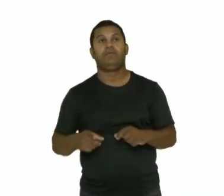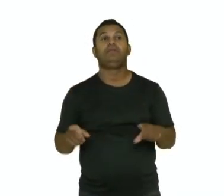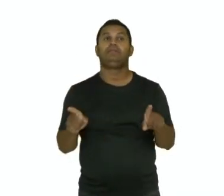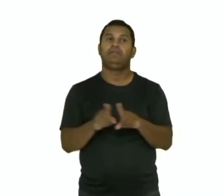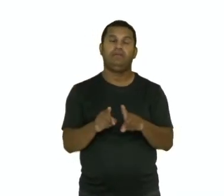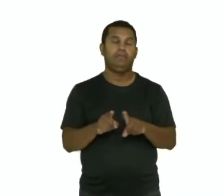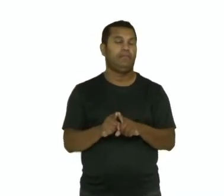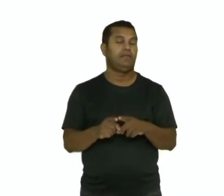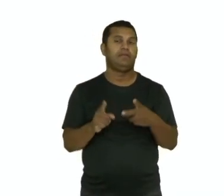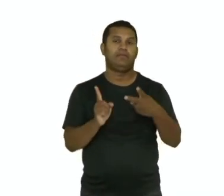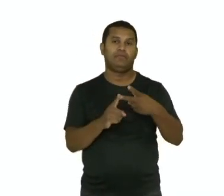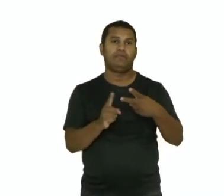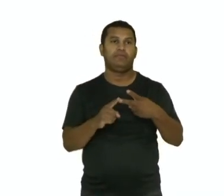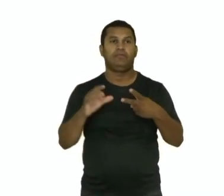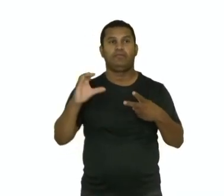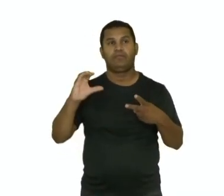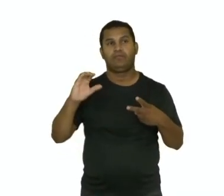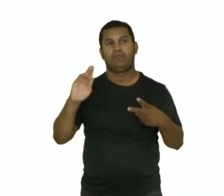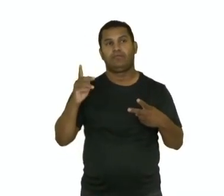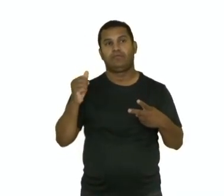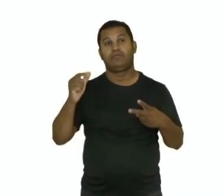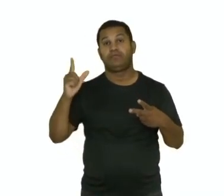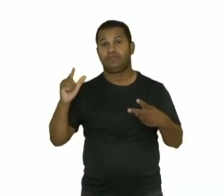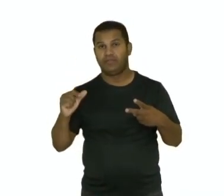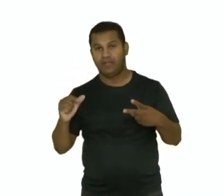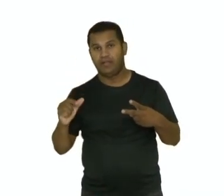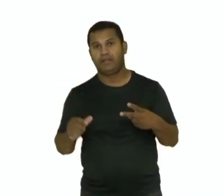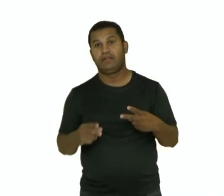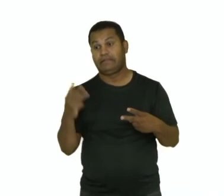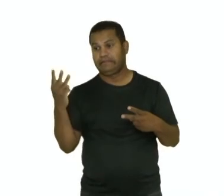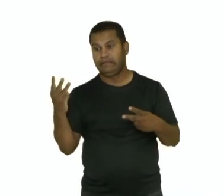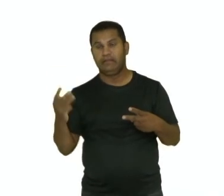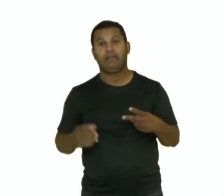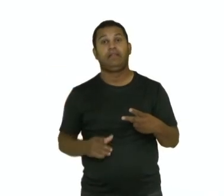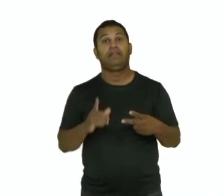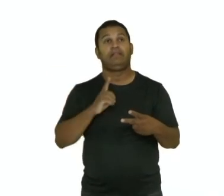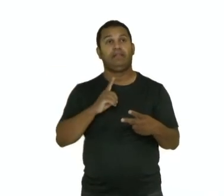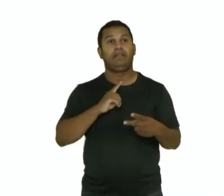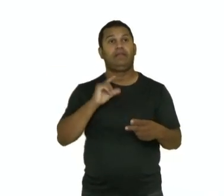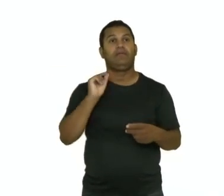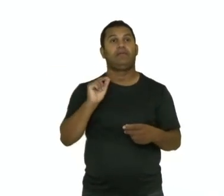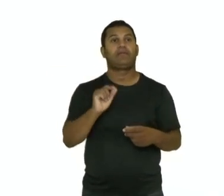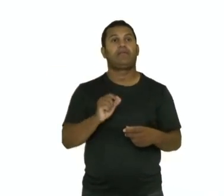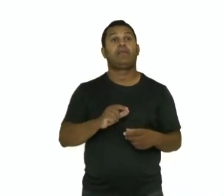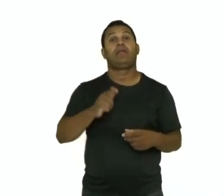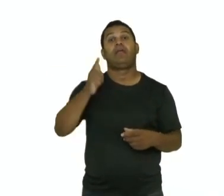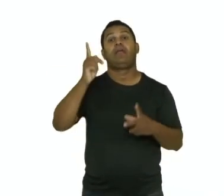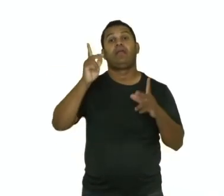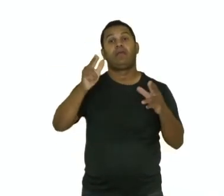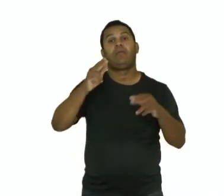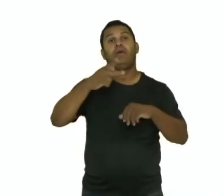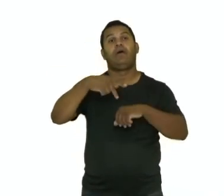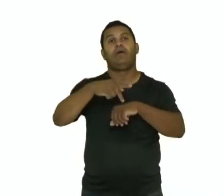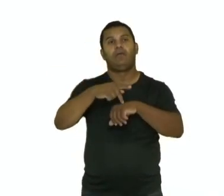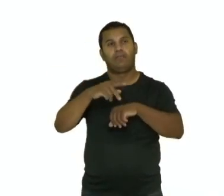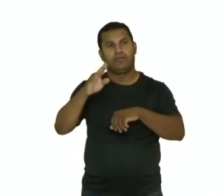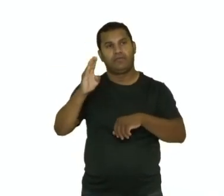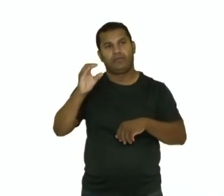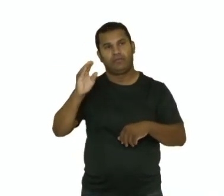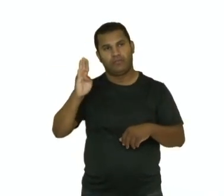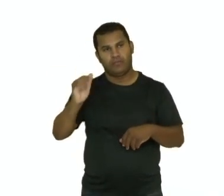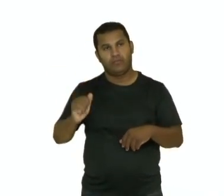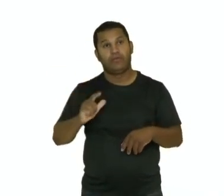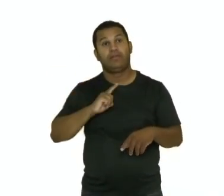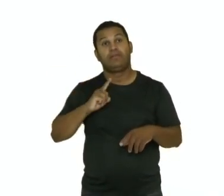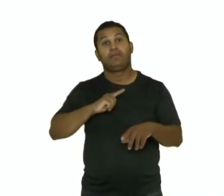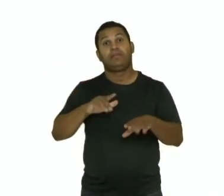rumba. Como na maioria das danças latinas, os pés quase não levantam do chão, então no tchá-tchá-tchá os pés eles fazem aquela